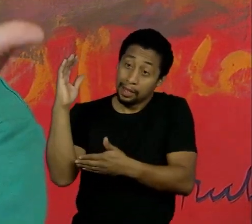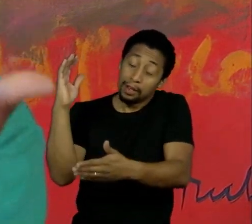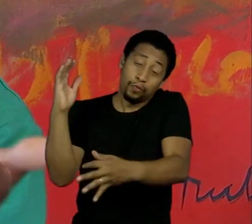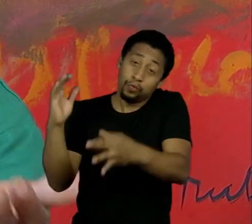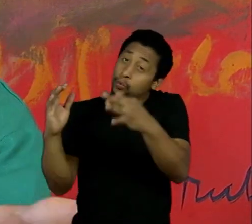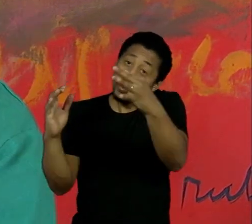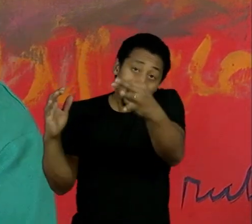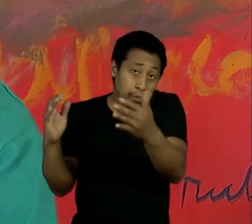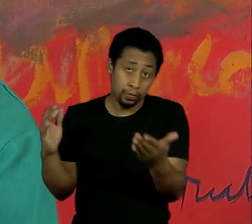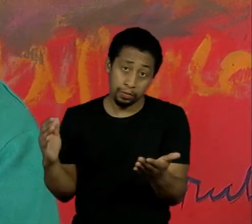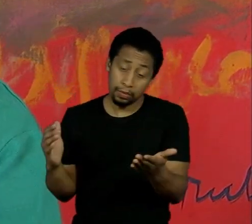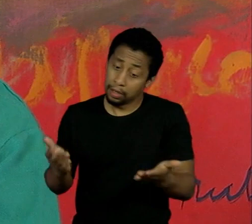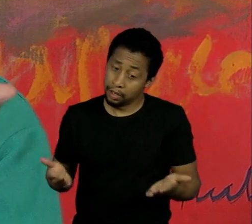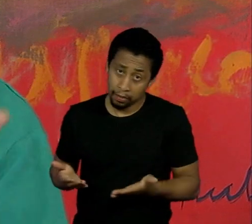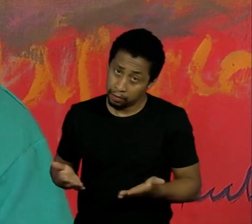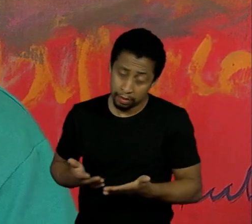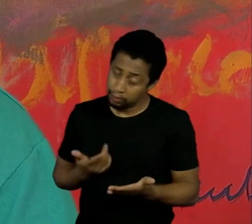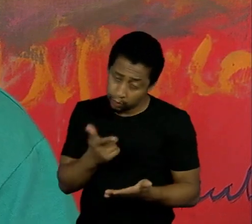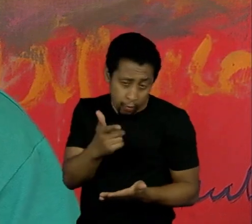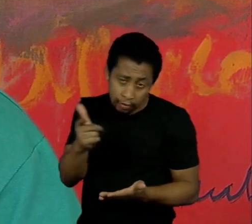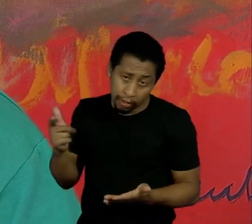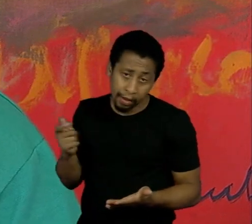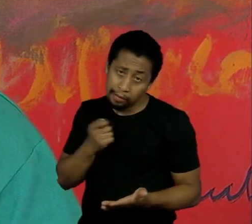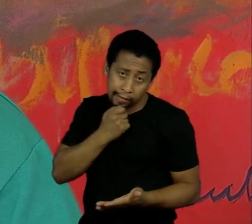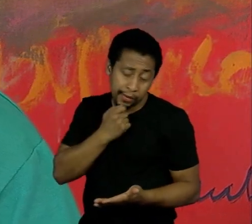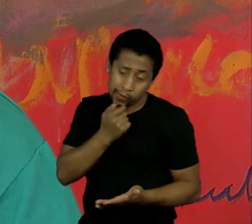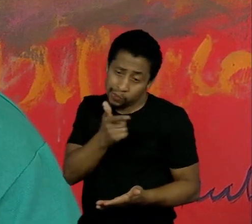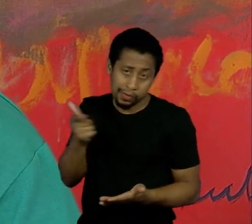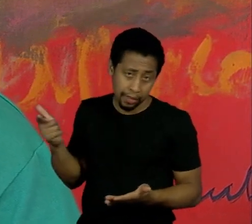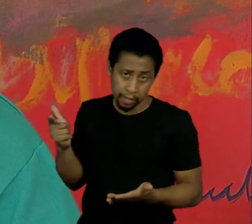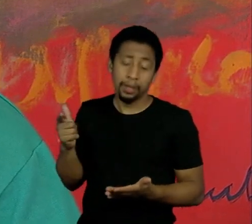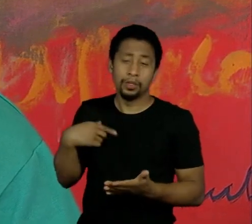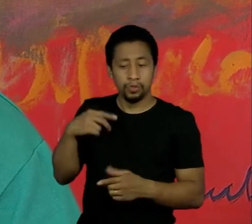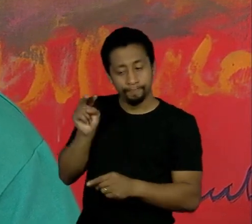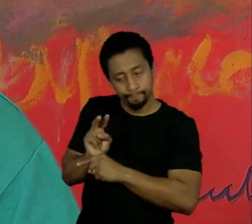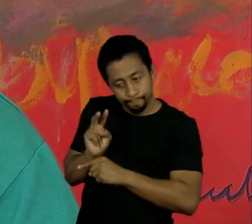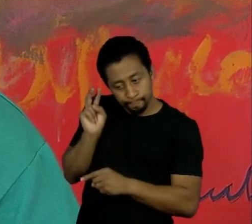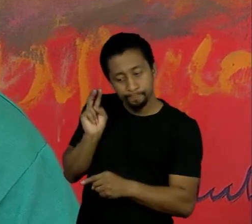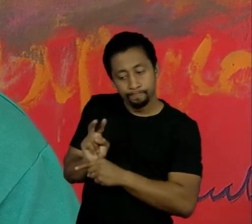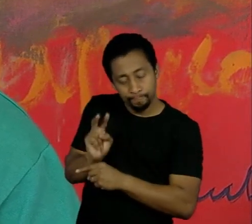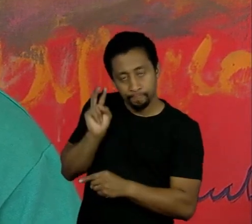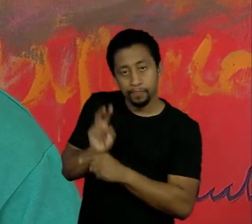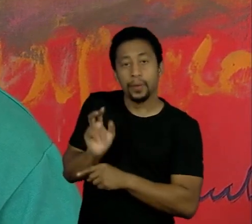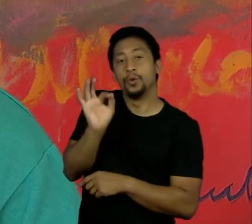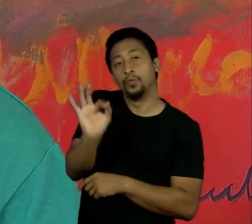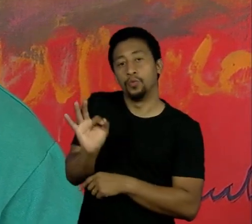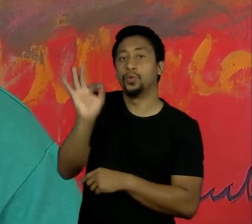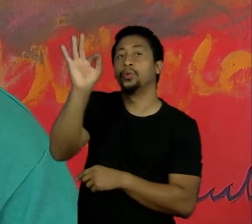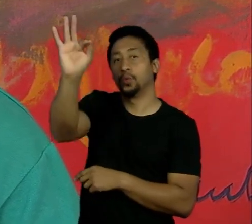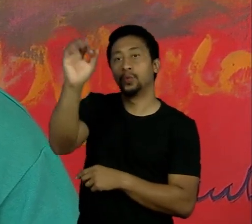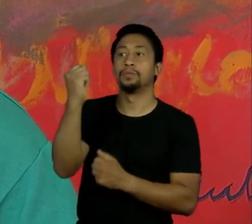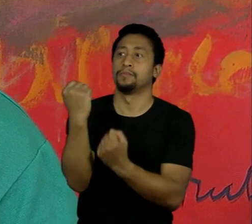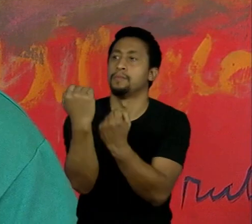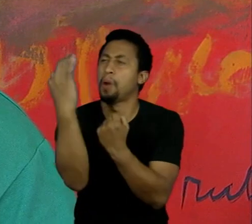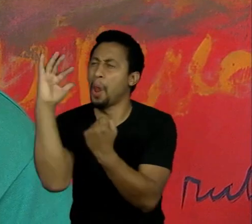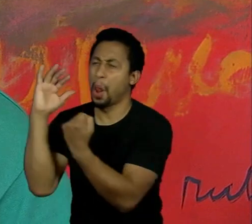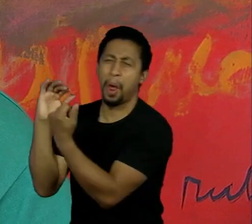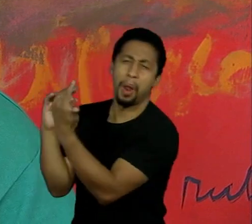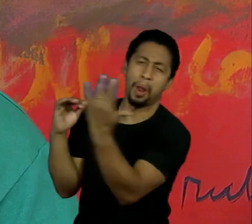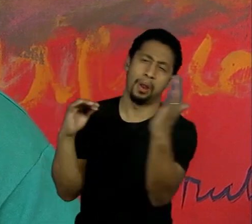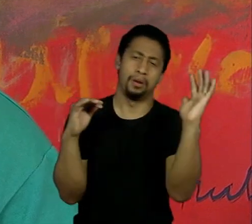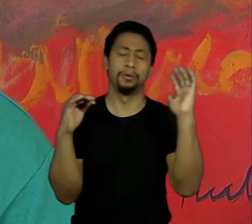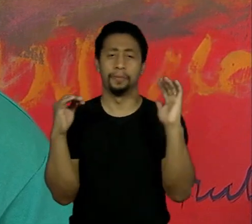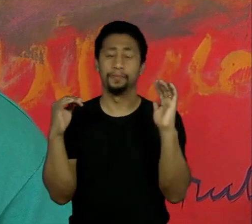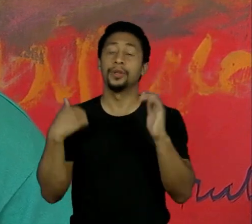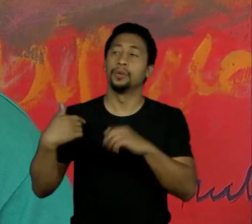para pensar no futuro. Aí dá mais animação da gente preservar, né? Porque sabe que é o que eu estava falando no meu caso, porque